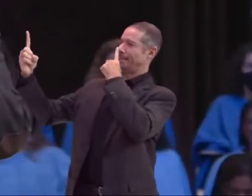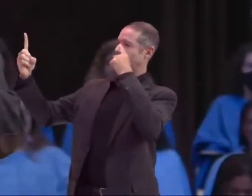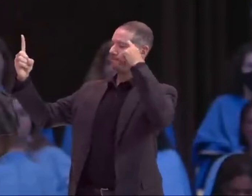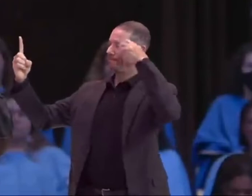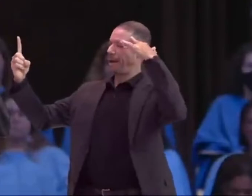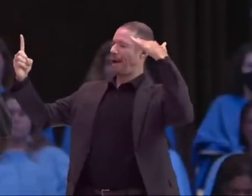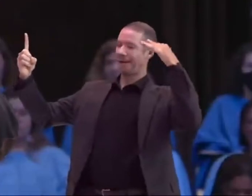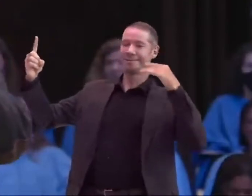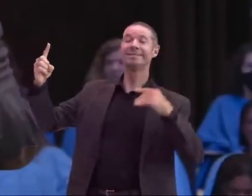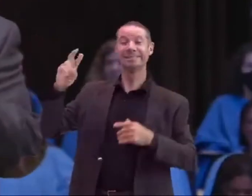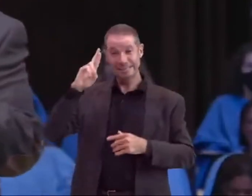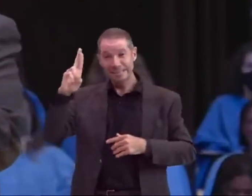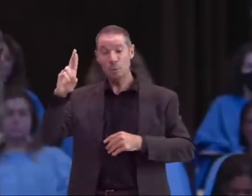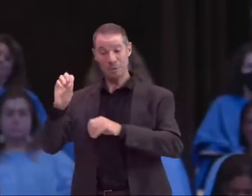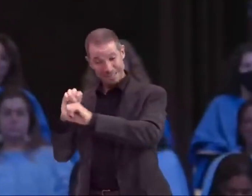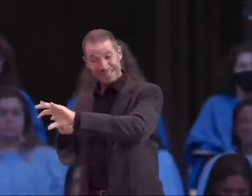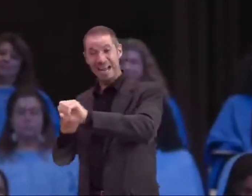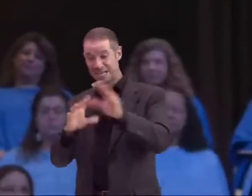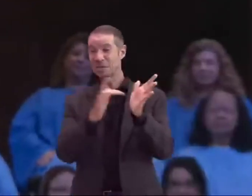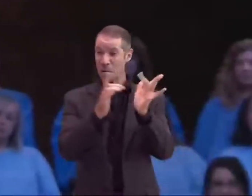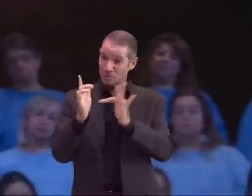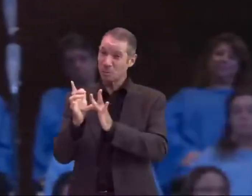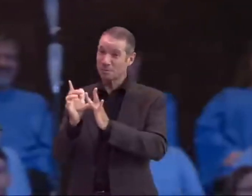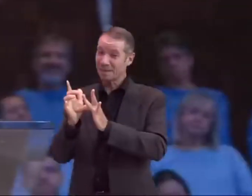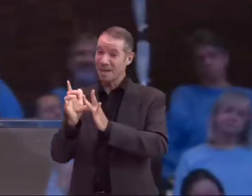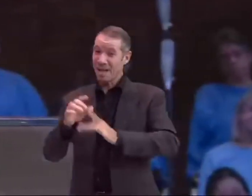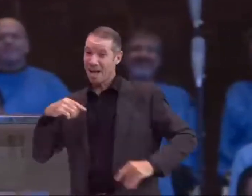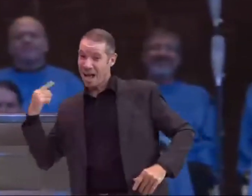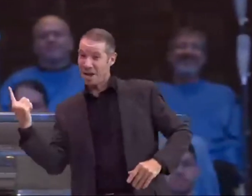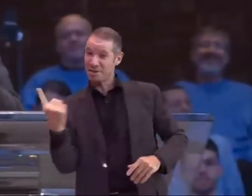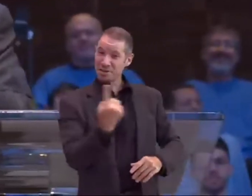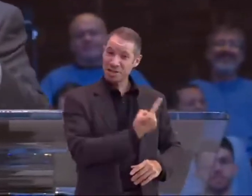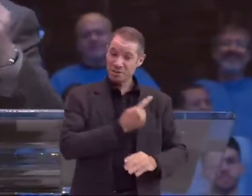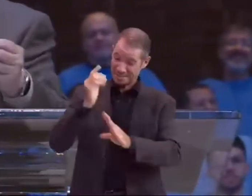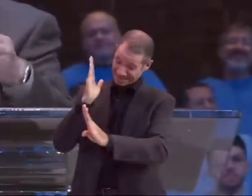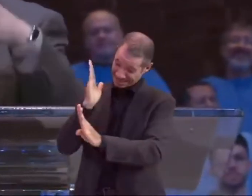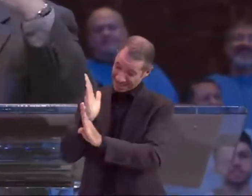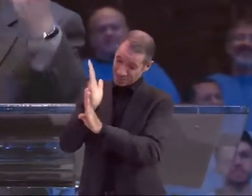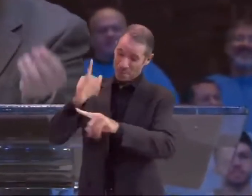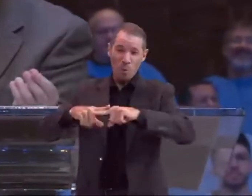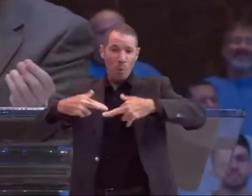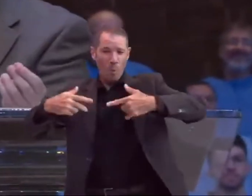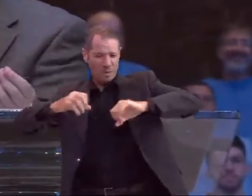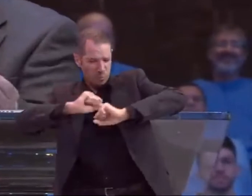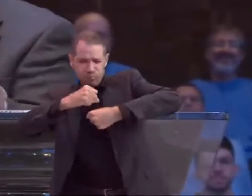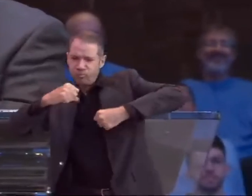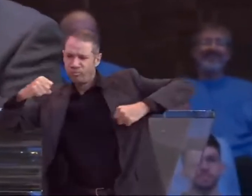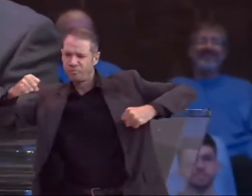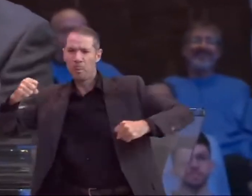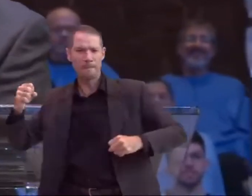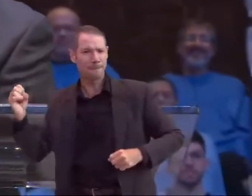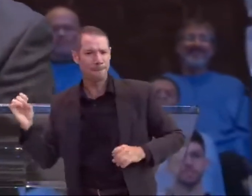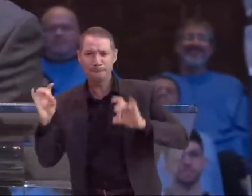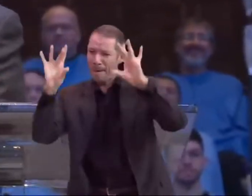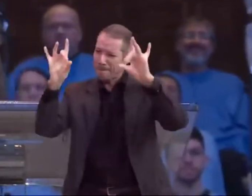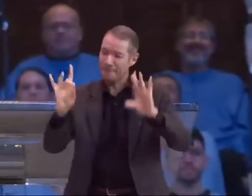está falando. Ele está dizendo que a gente vai poder descobrir coisas grandiosas, porque